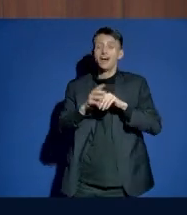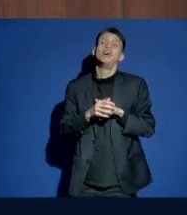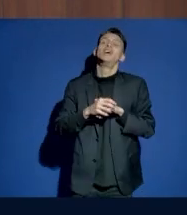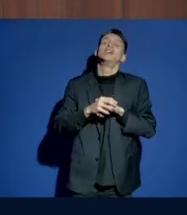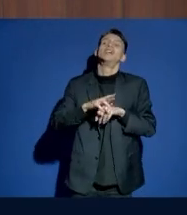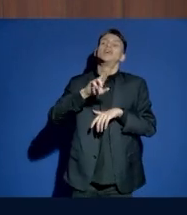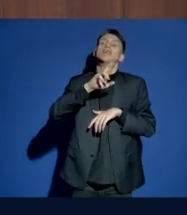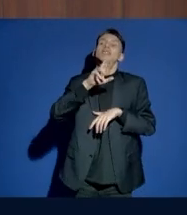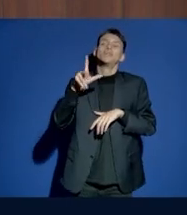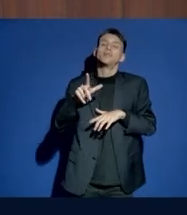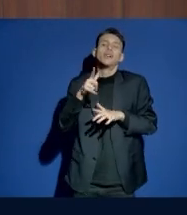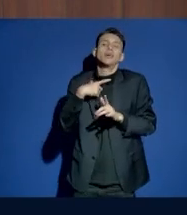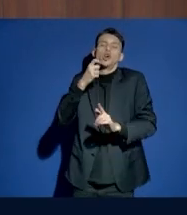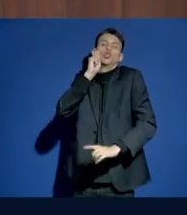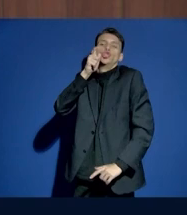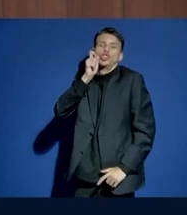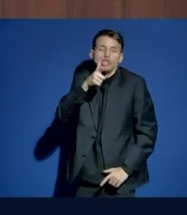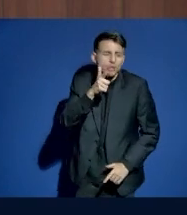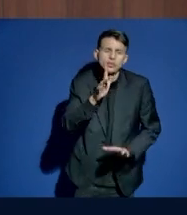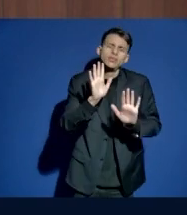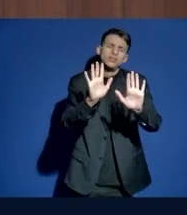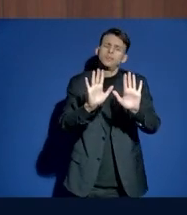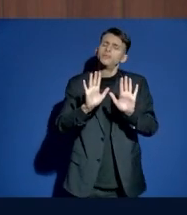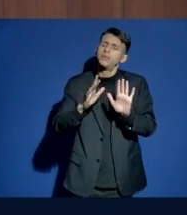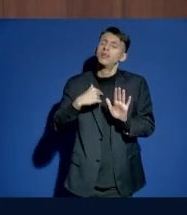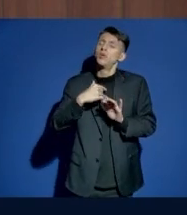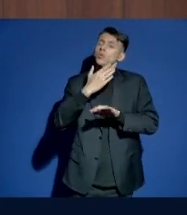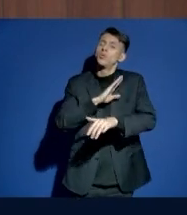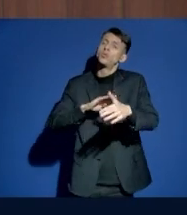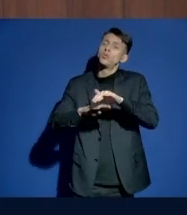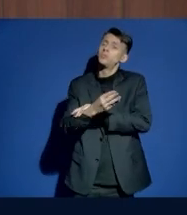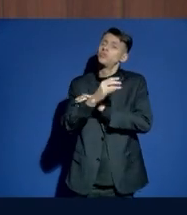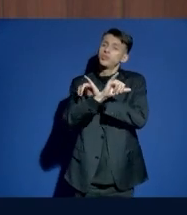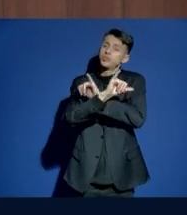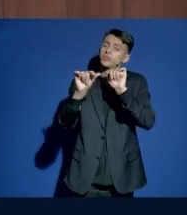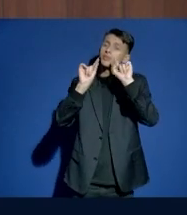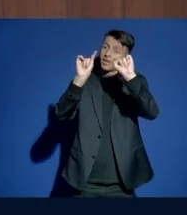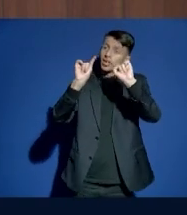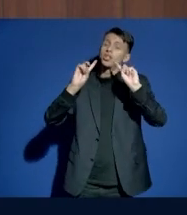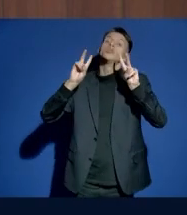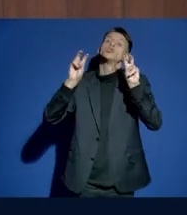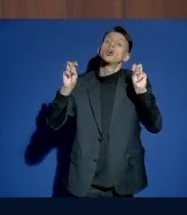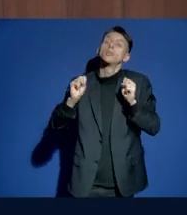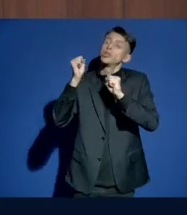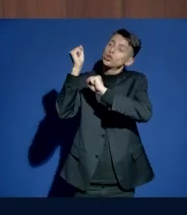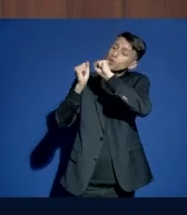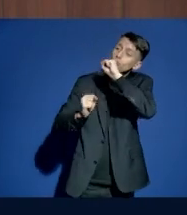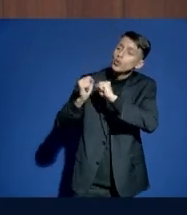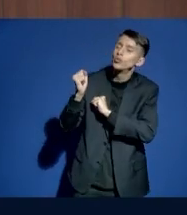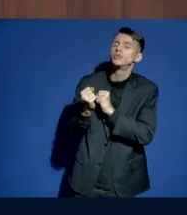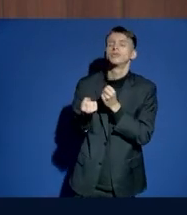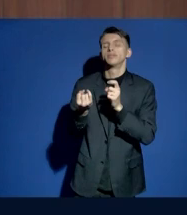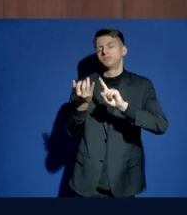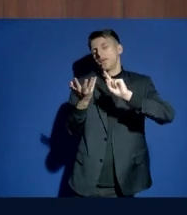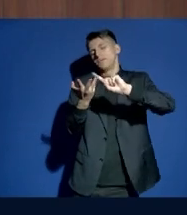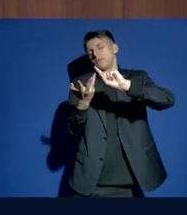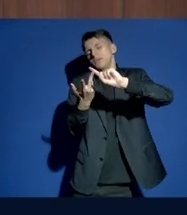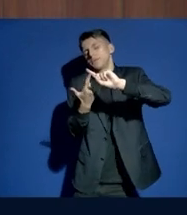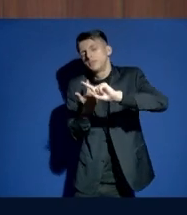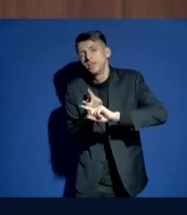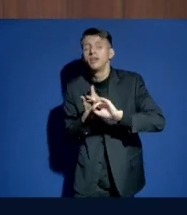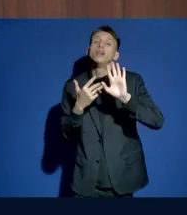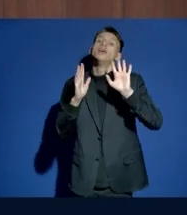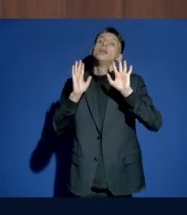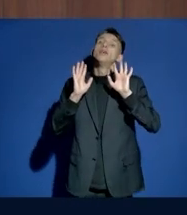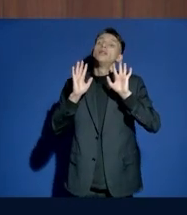para tentar agredir quem quer que seja mas eu costumo dizer o seguinte olha todo mundo dizia da indústria disse daquilo e tal cadê